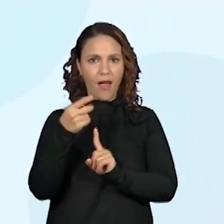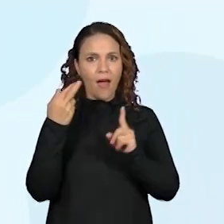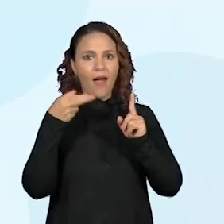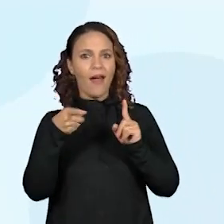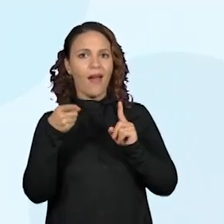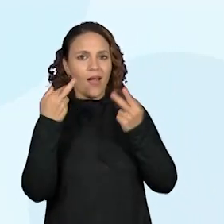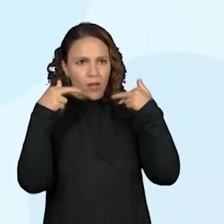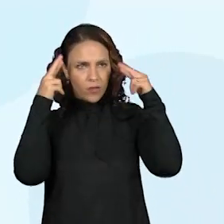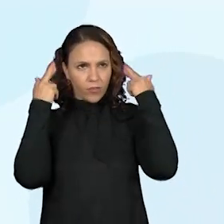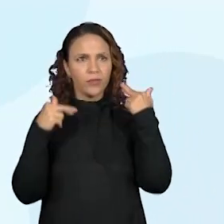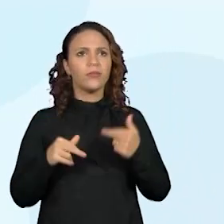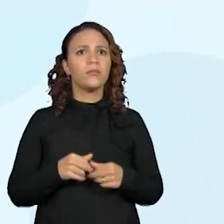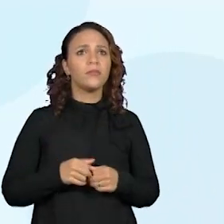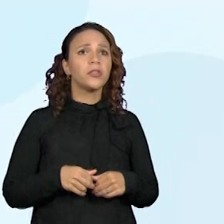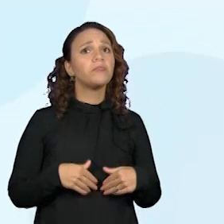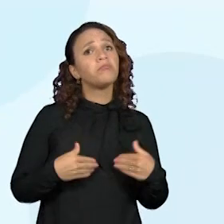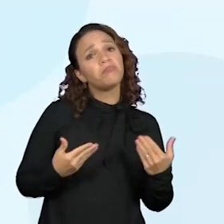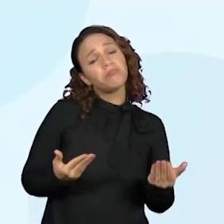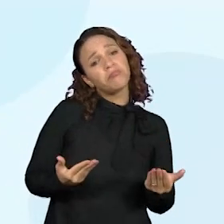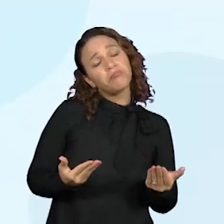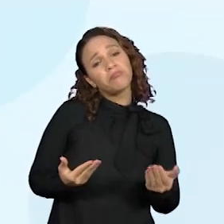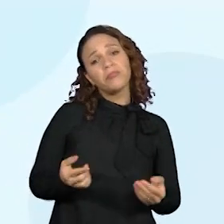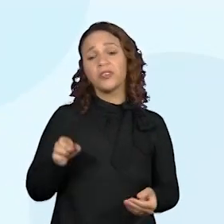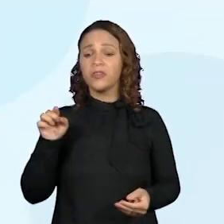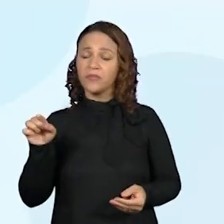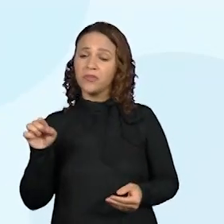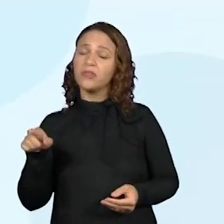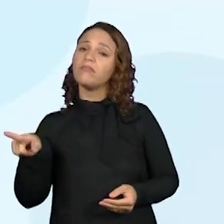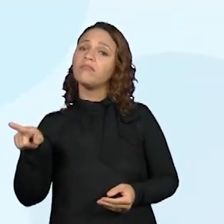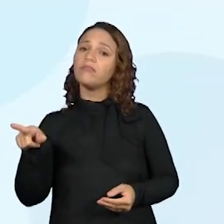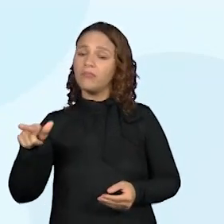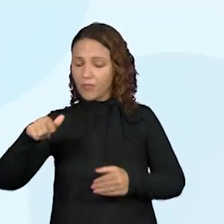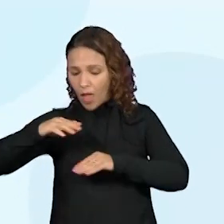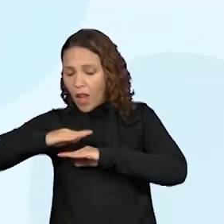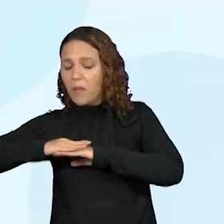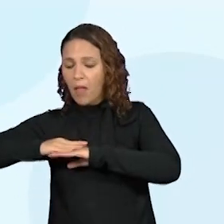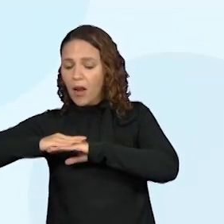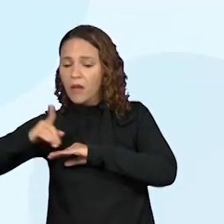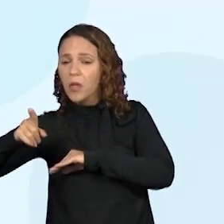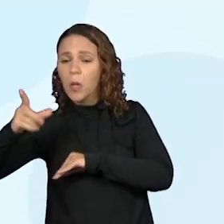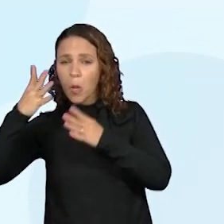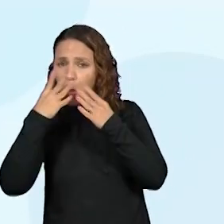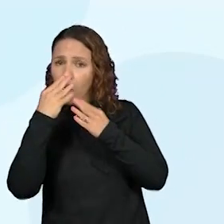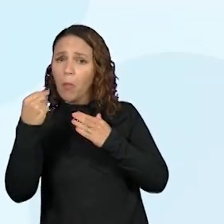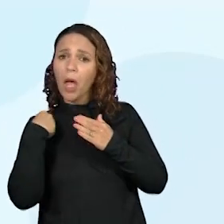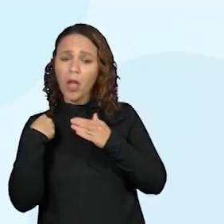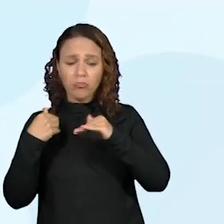estou abaixo de onde bebes e não poderia sujar a tua água. Olha lá.